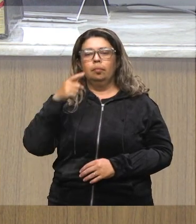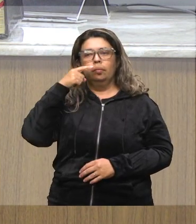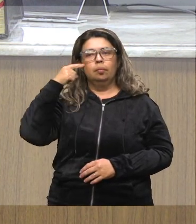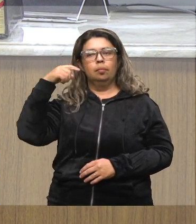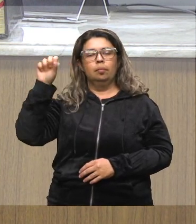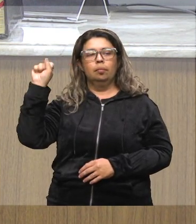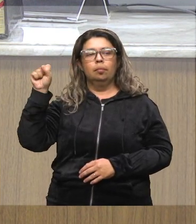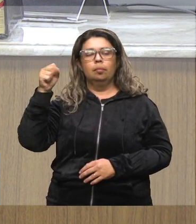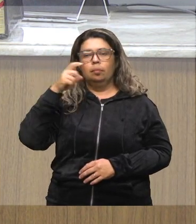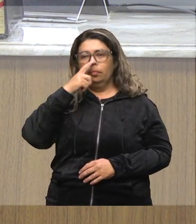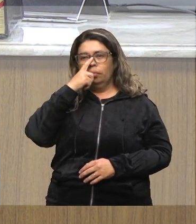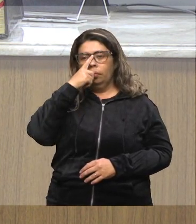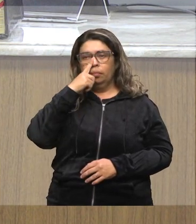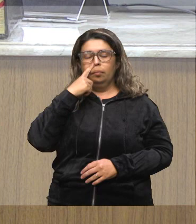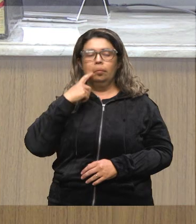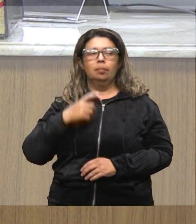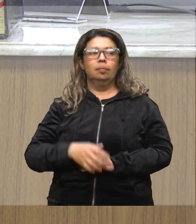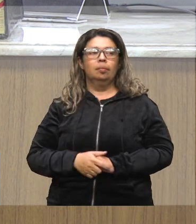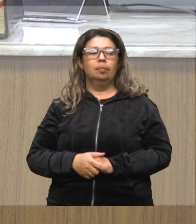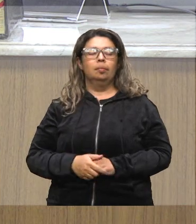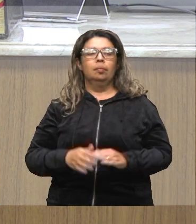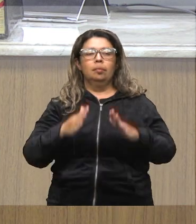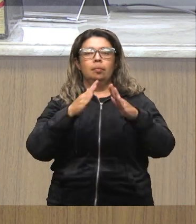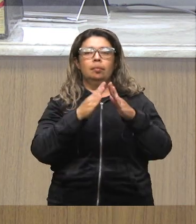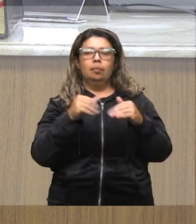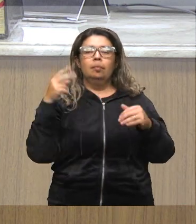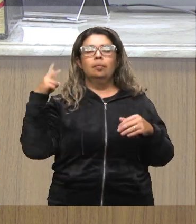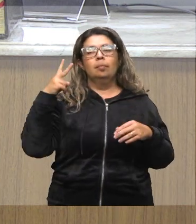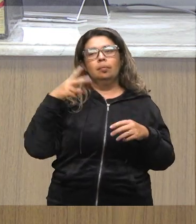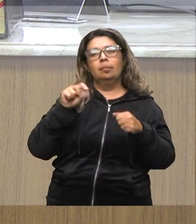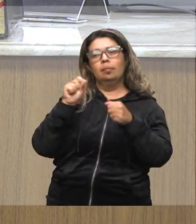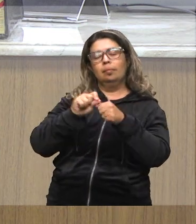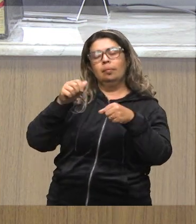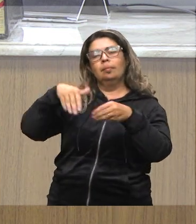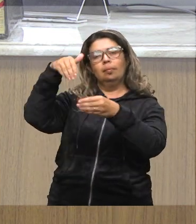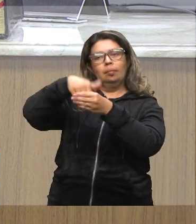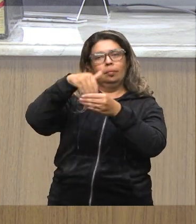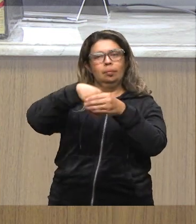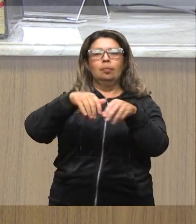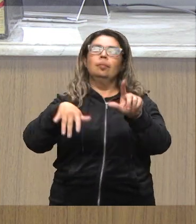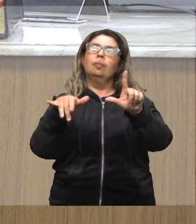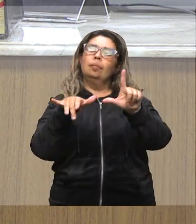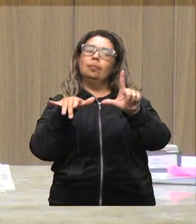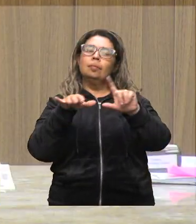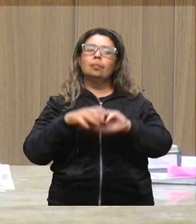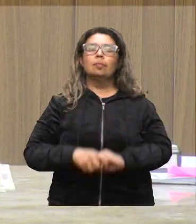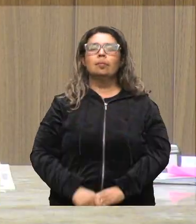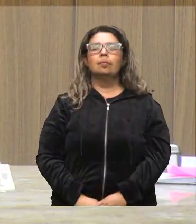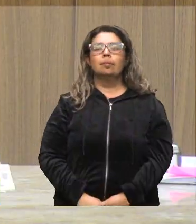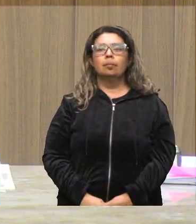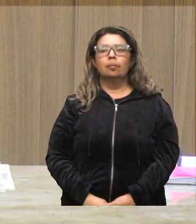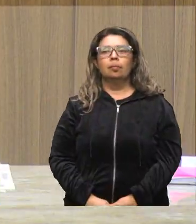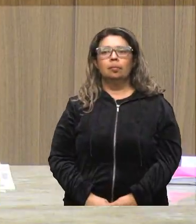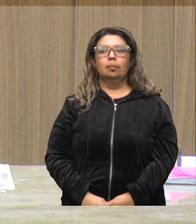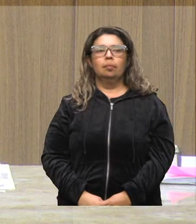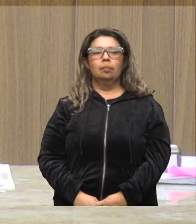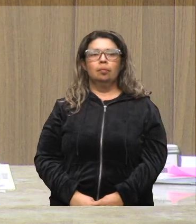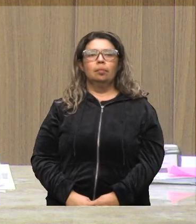Guilherme Simile. Sim. Solicito aos nobres pares que façam votação pelo painel.